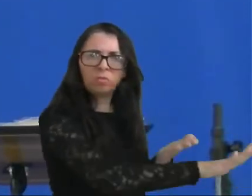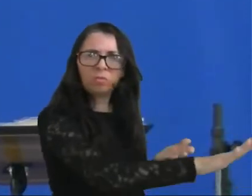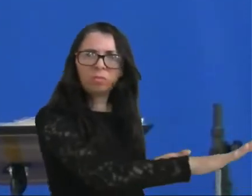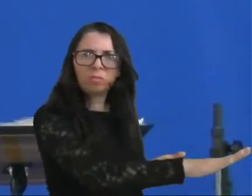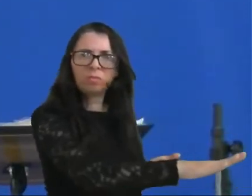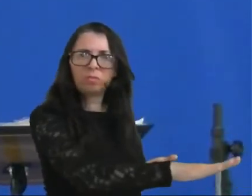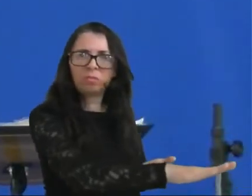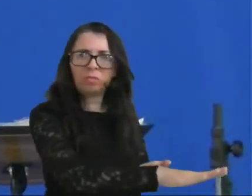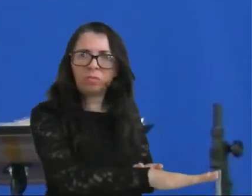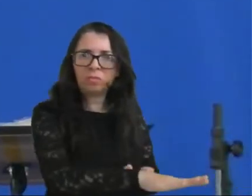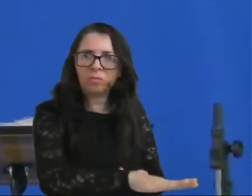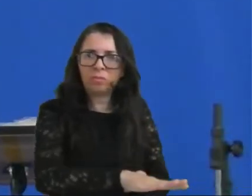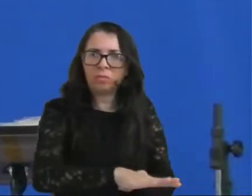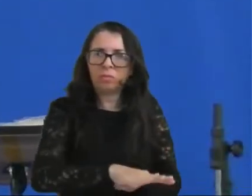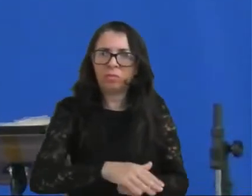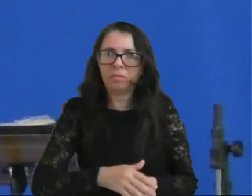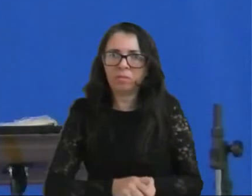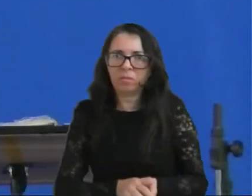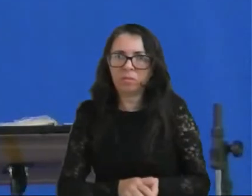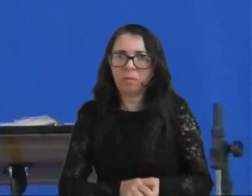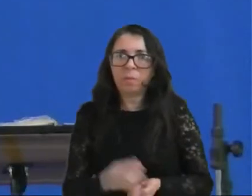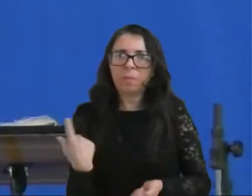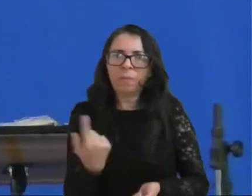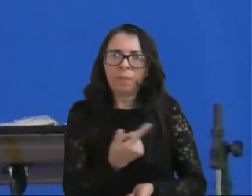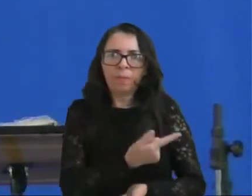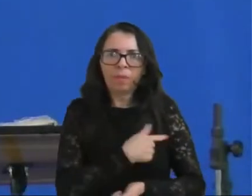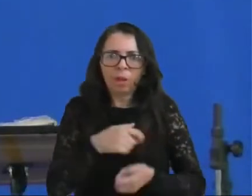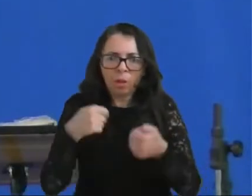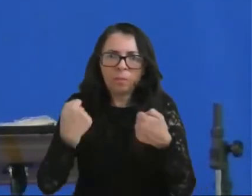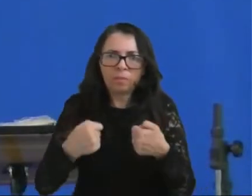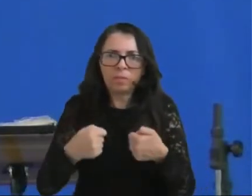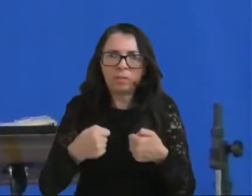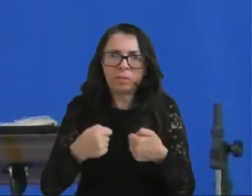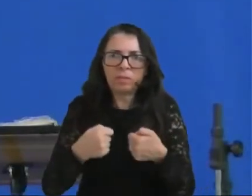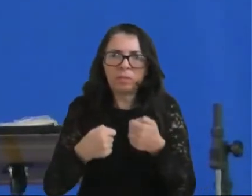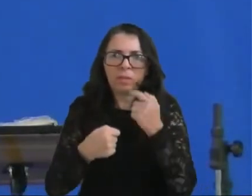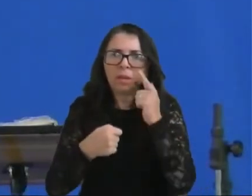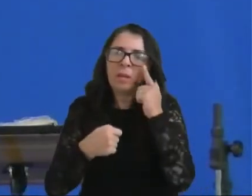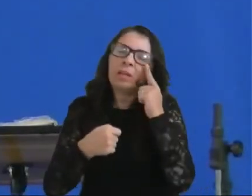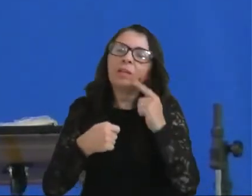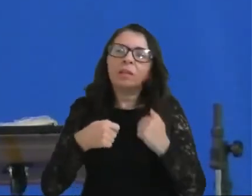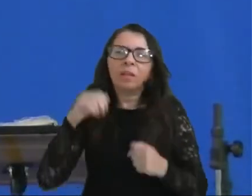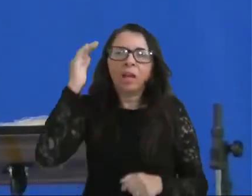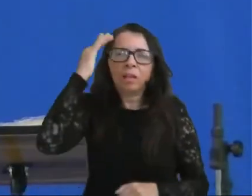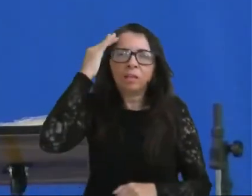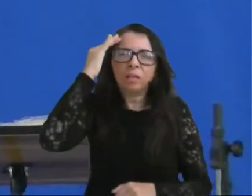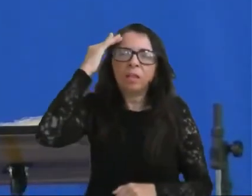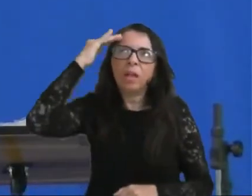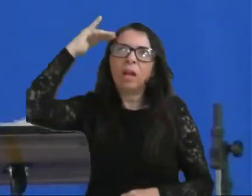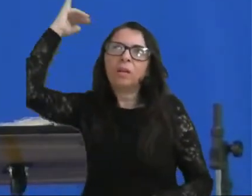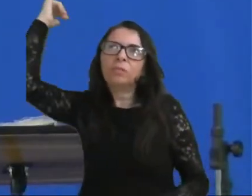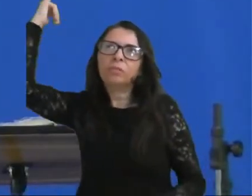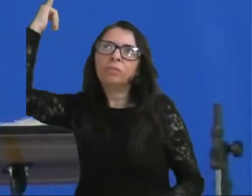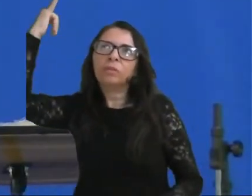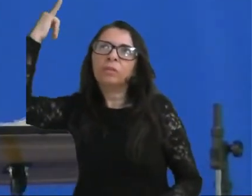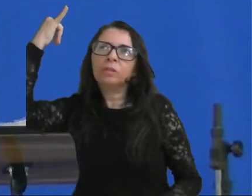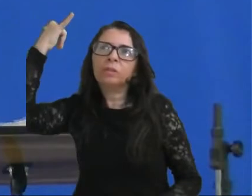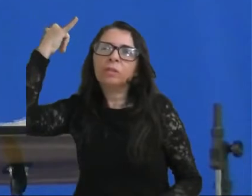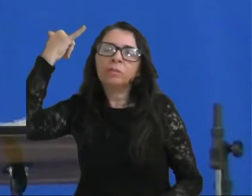Ouça o que o Espírito Santo diz à igreja. Você precisa disso. Dá ouvido ao Espírito